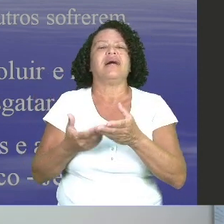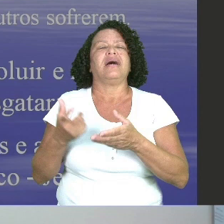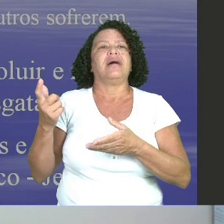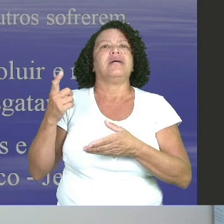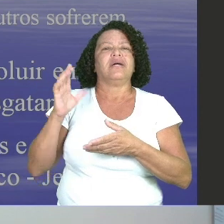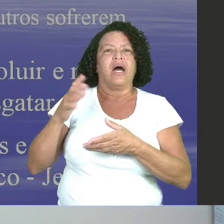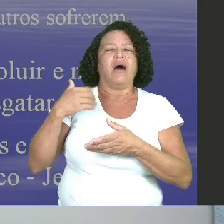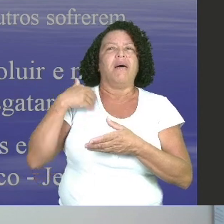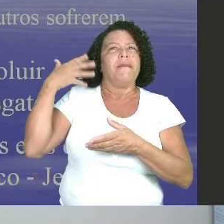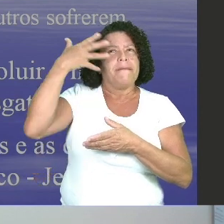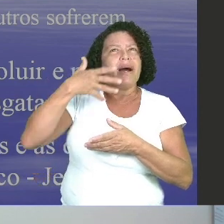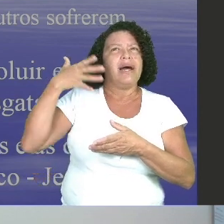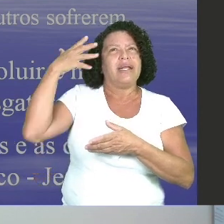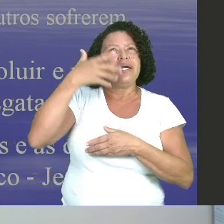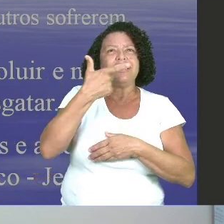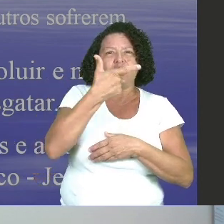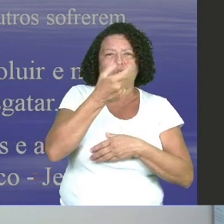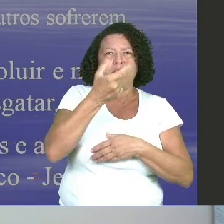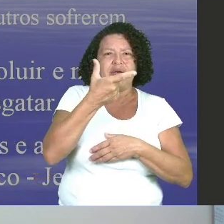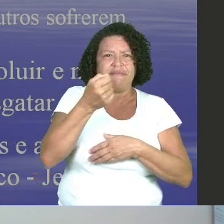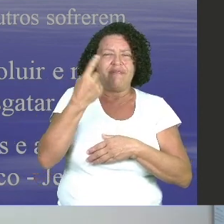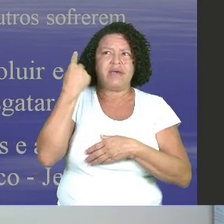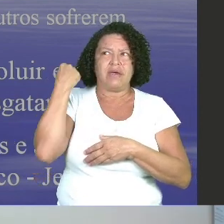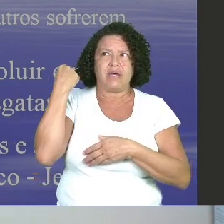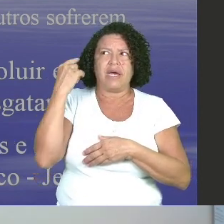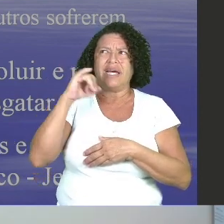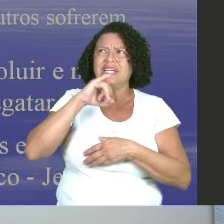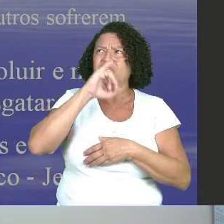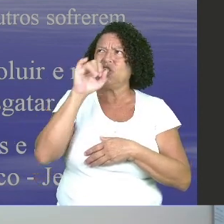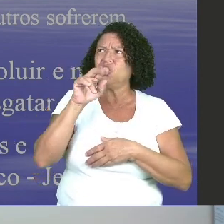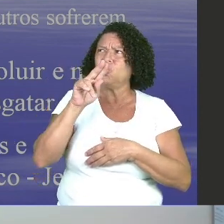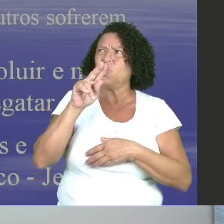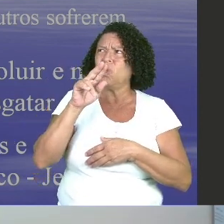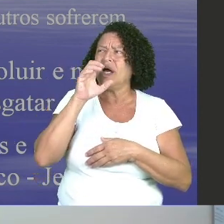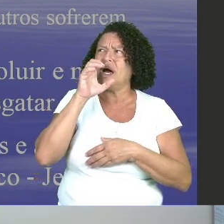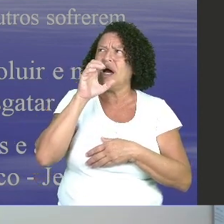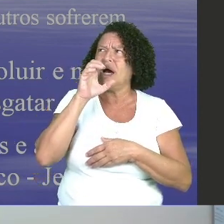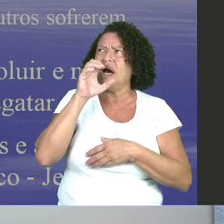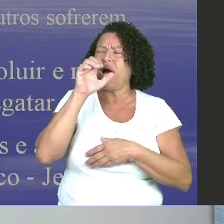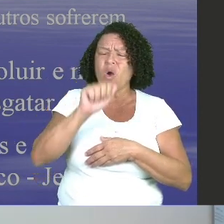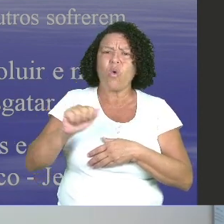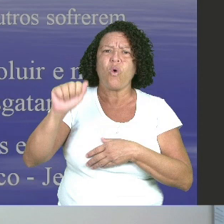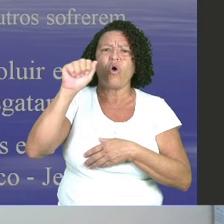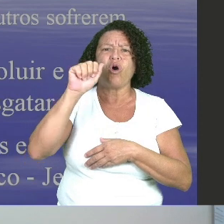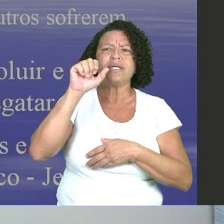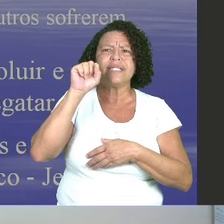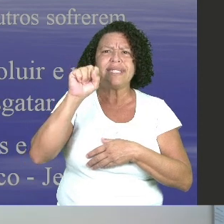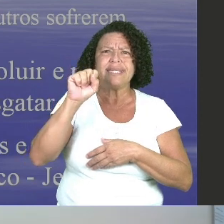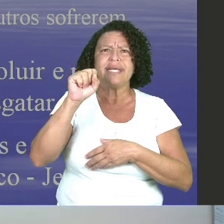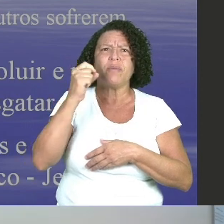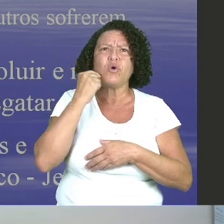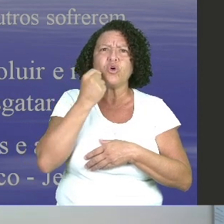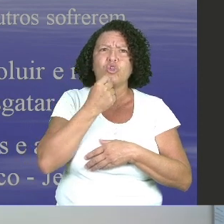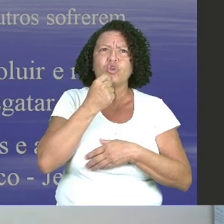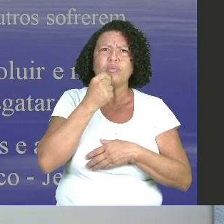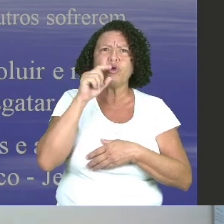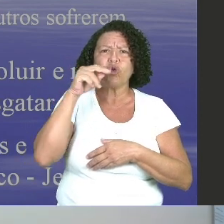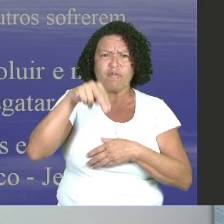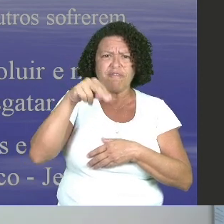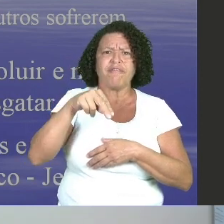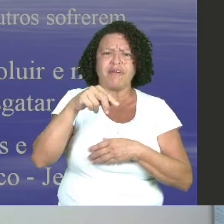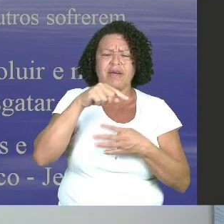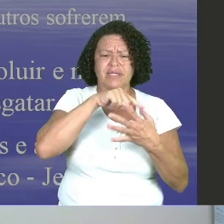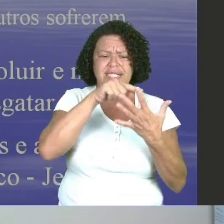palestra no ano de 2020, em julho, agosto, setembro, outubro, novembro. Dei 5. Parte 1, 2, 3, 4, 5. São